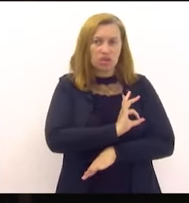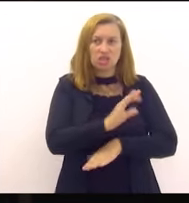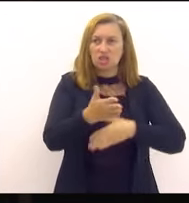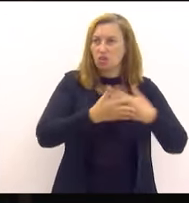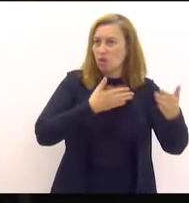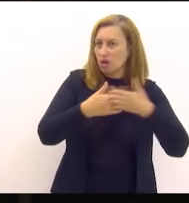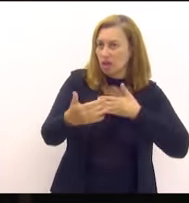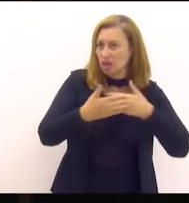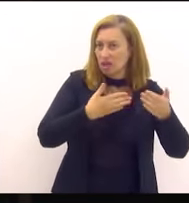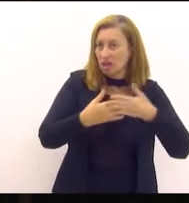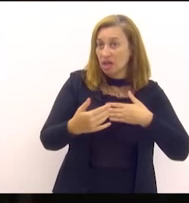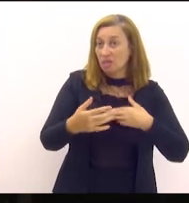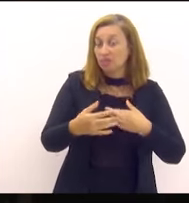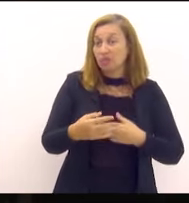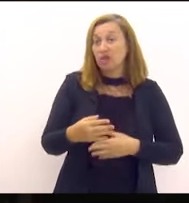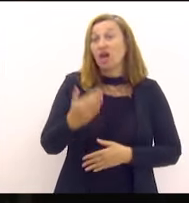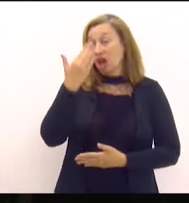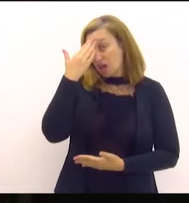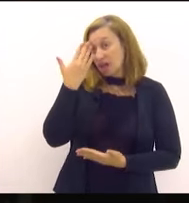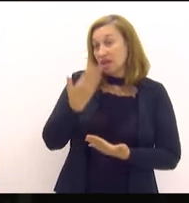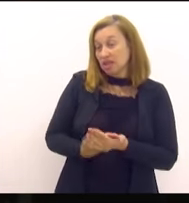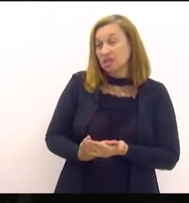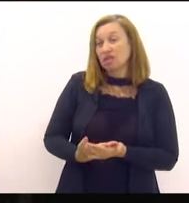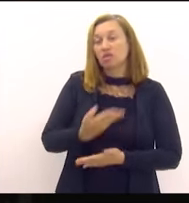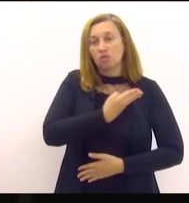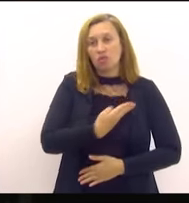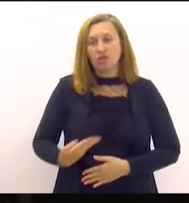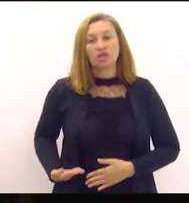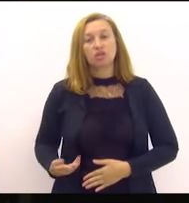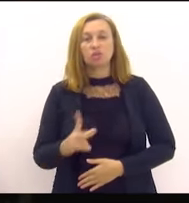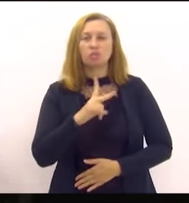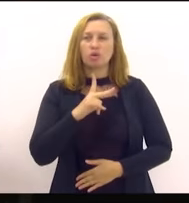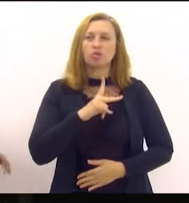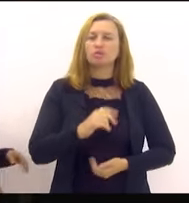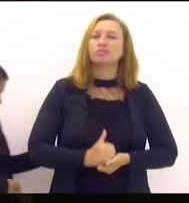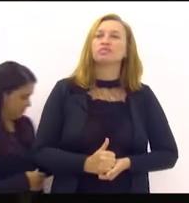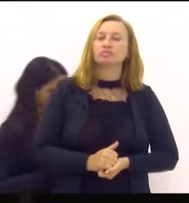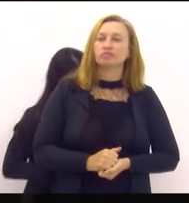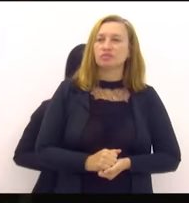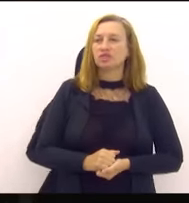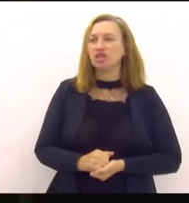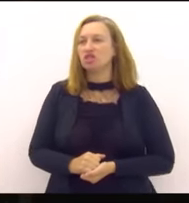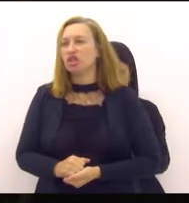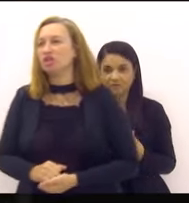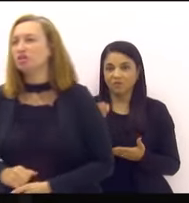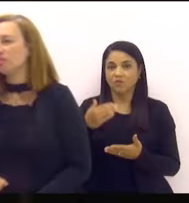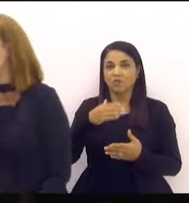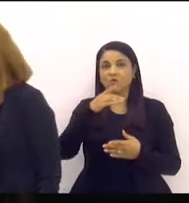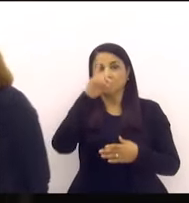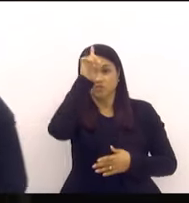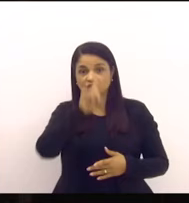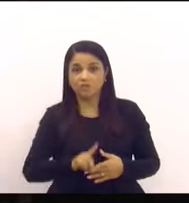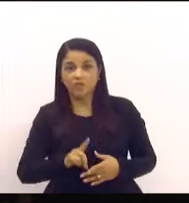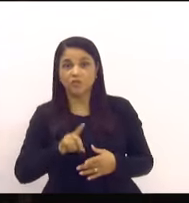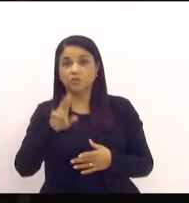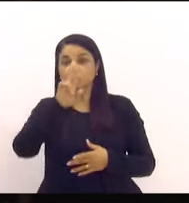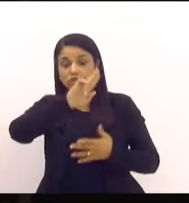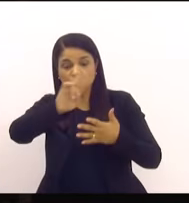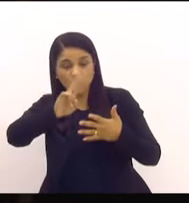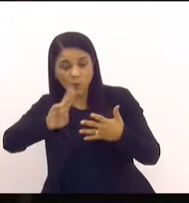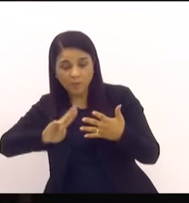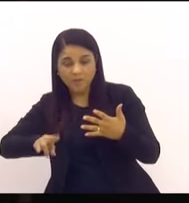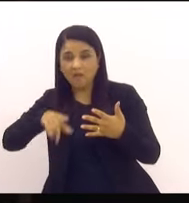absolutamente atinente à confiança do próprio governador, portanto, o governador tem direito de nomear quem bem